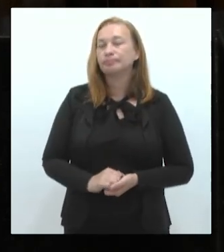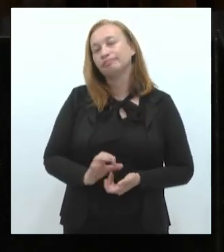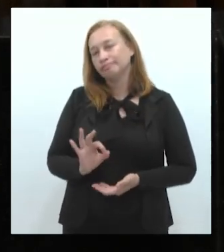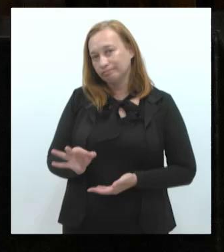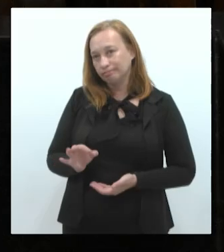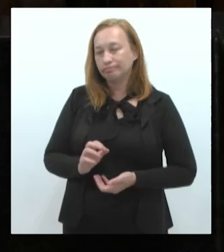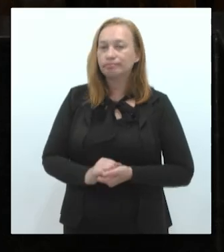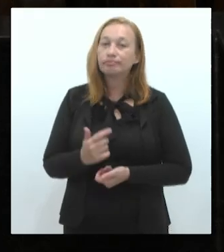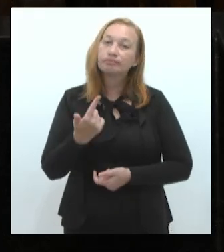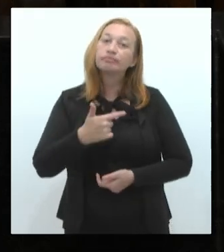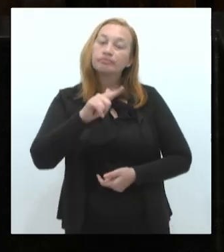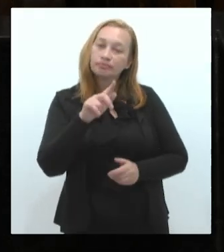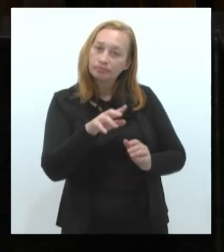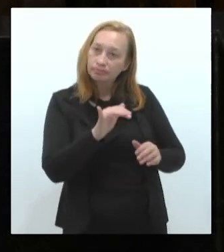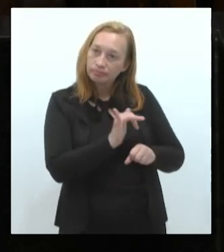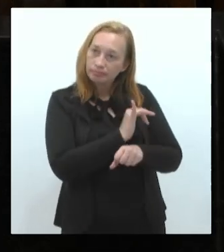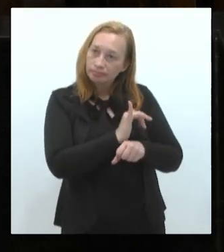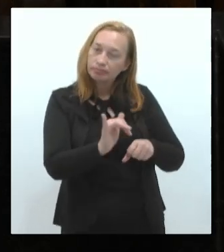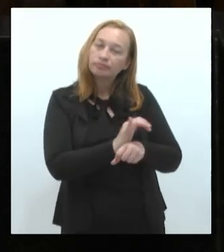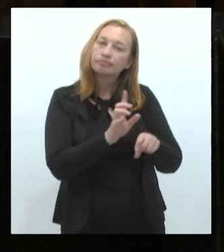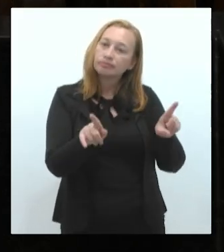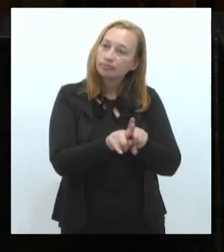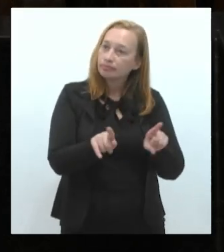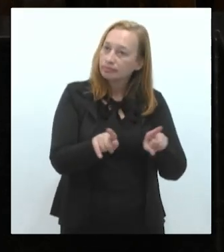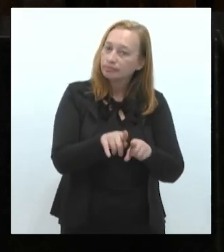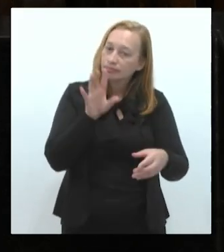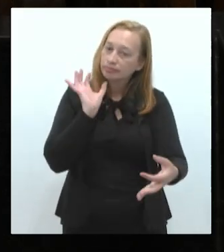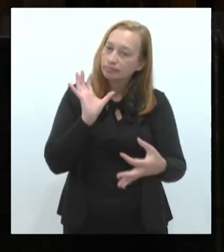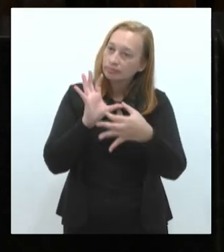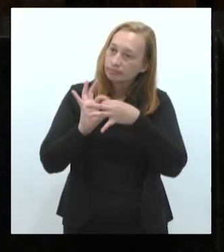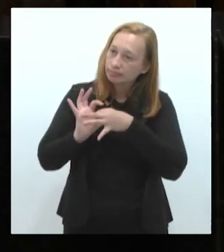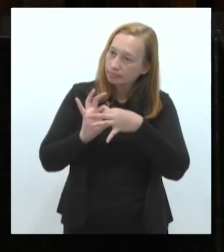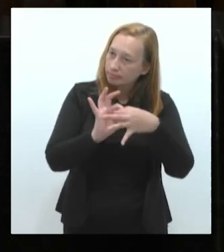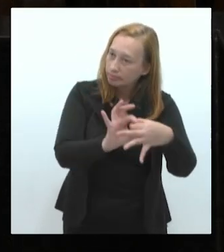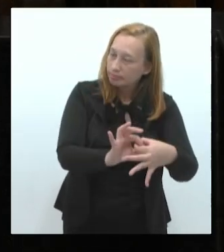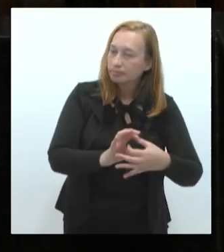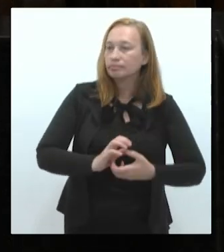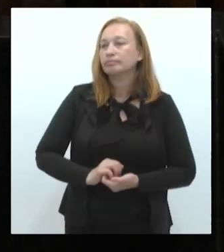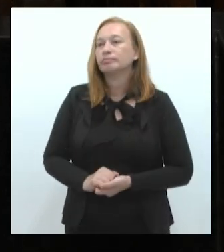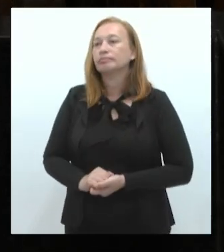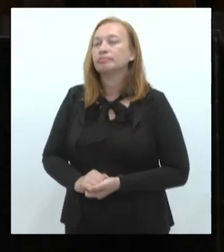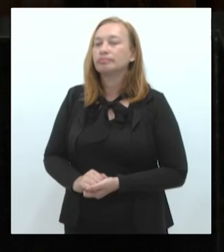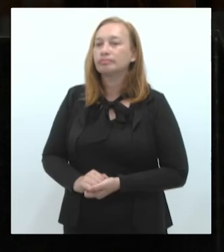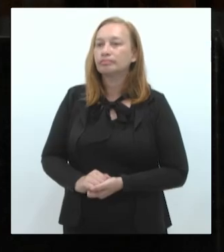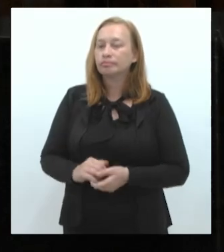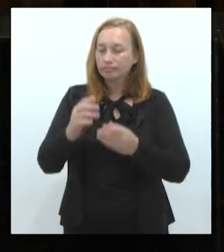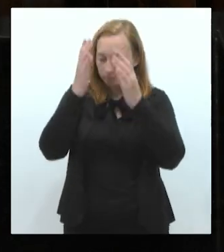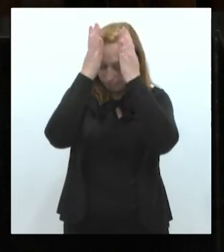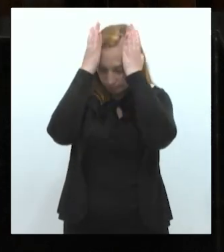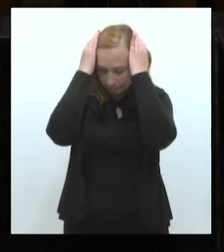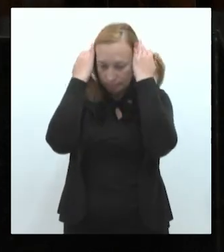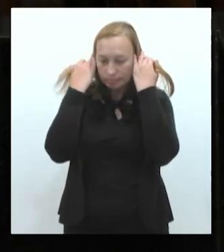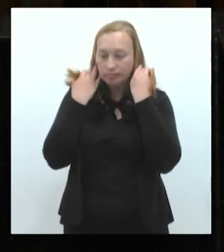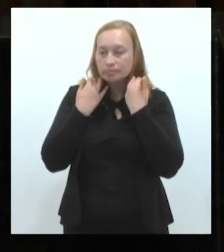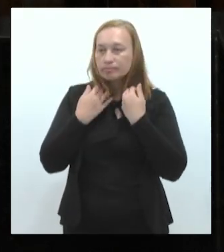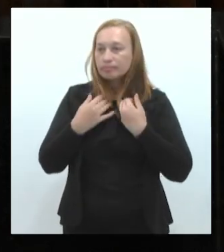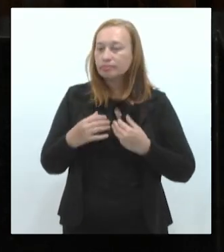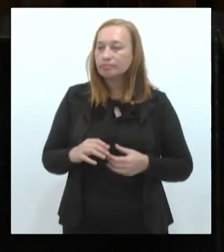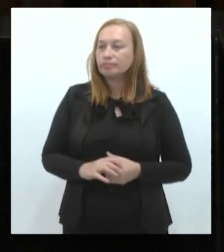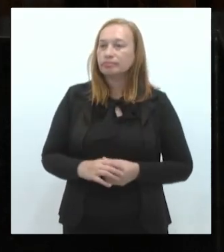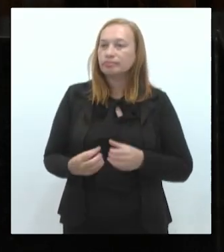claro, outra medida que é também nessa linha estruturante é reconstruir os